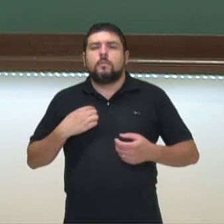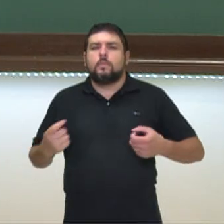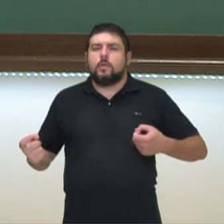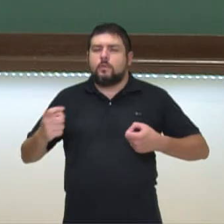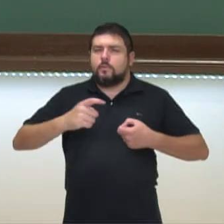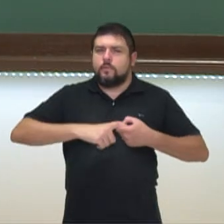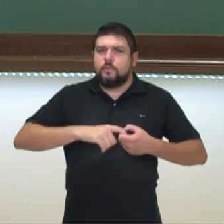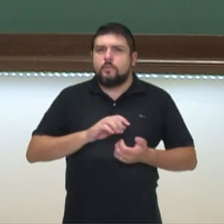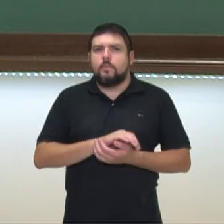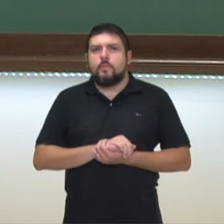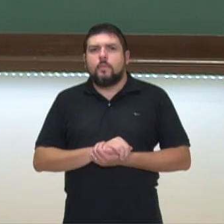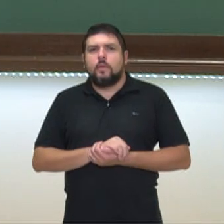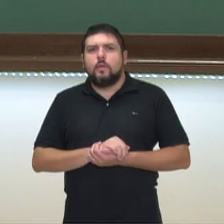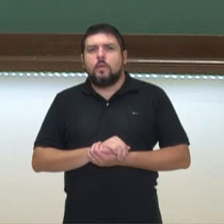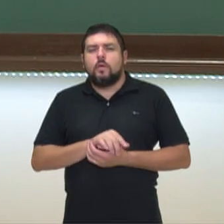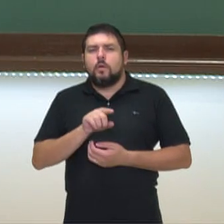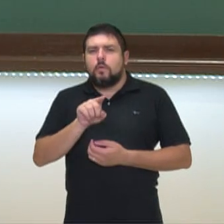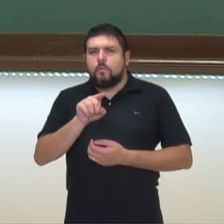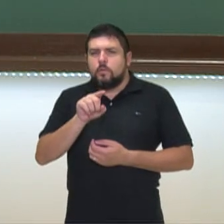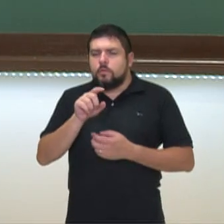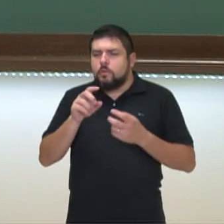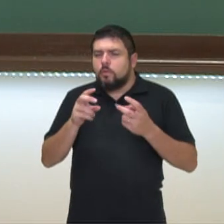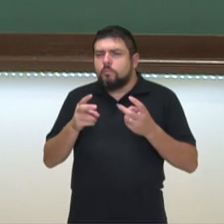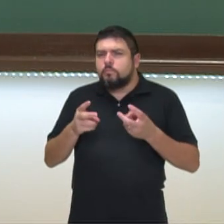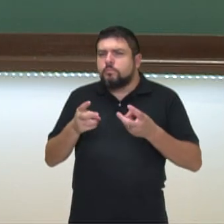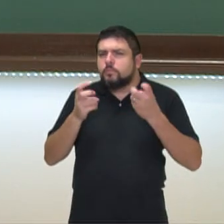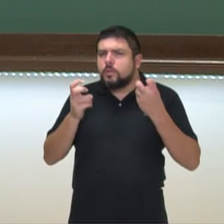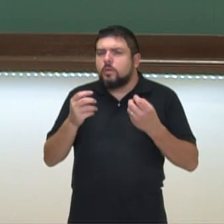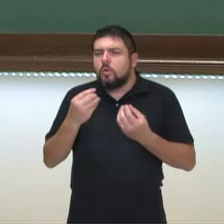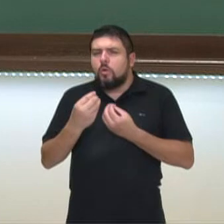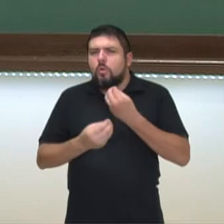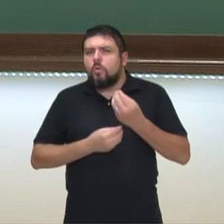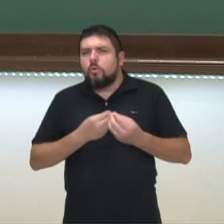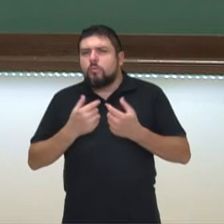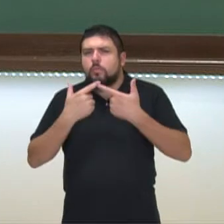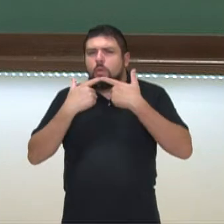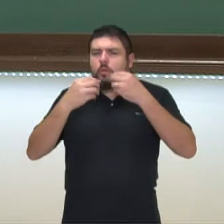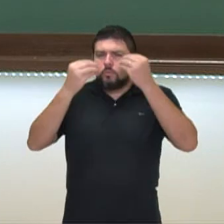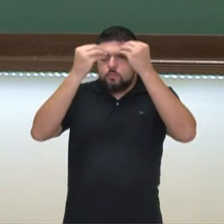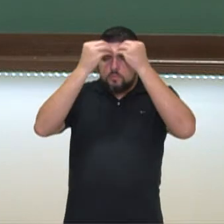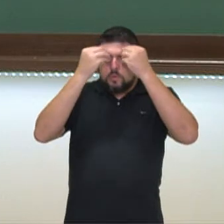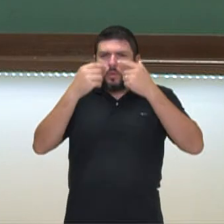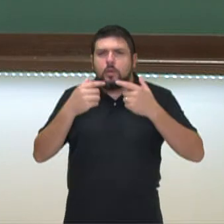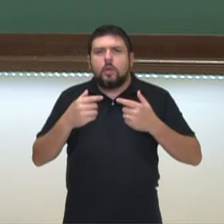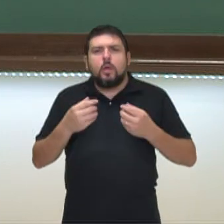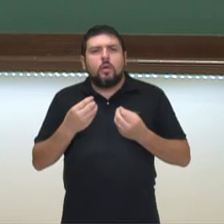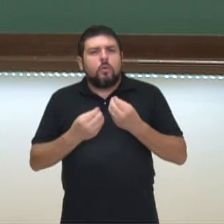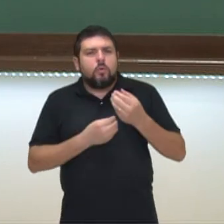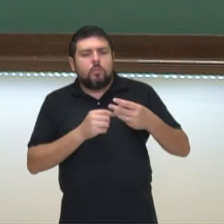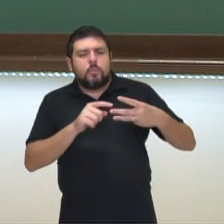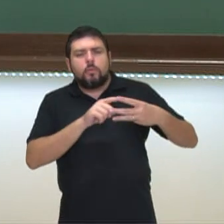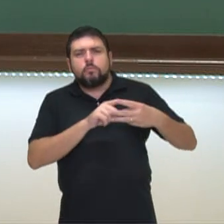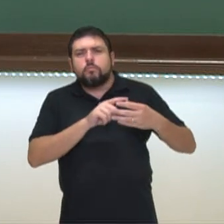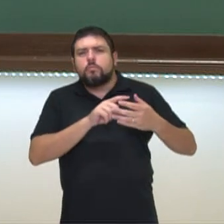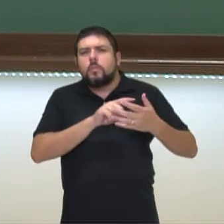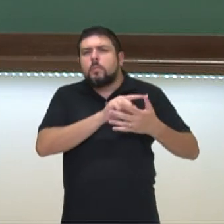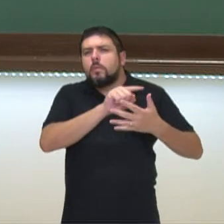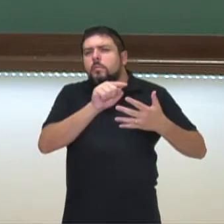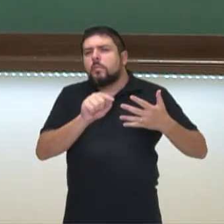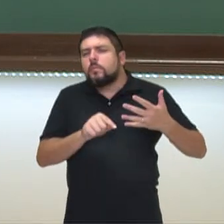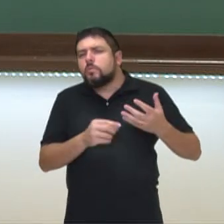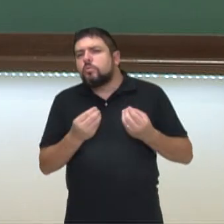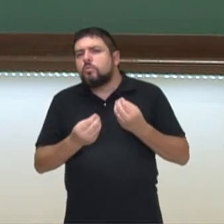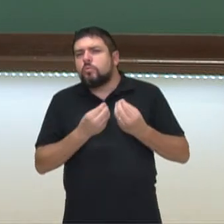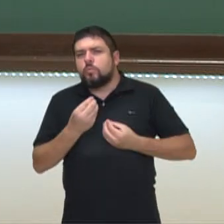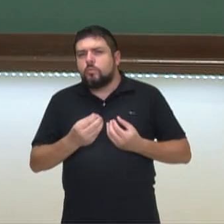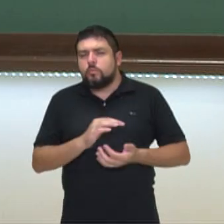Voltamos. E aí, conseguiu identificar qual é a variedade linguística utilizada nesse conto e também o emprego dos verbos? Em que tempo se dá?